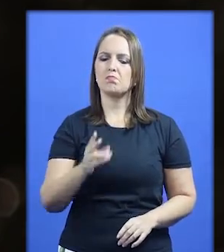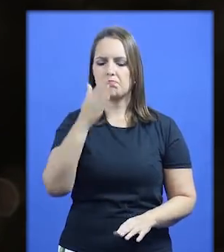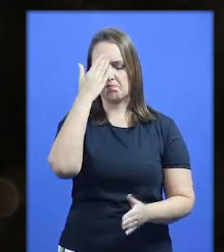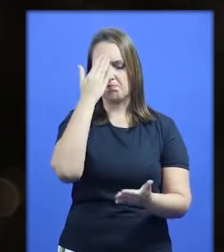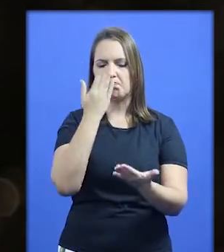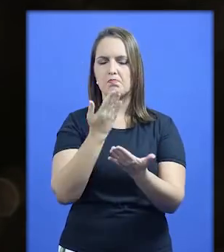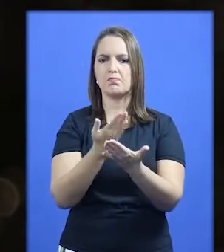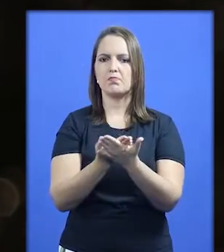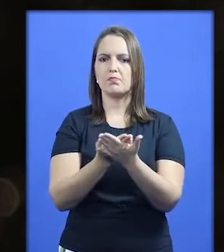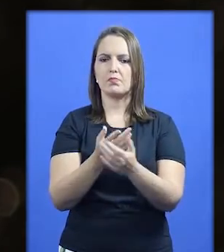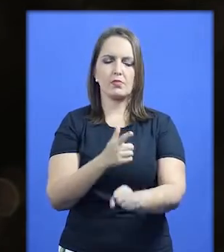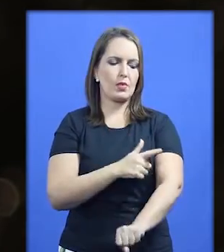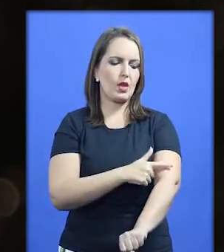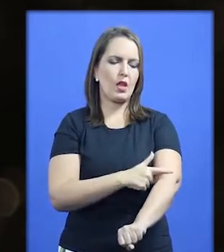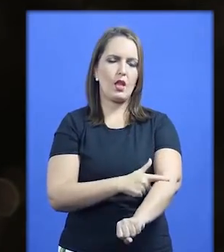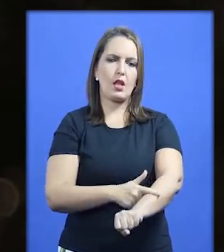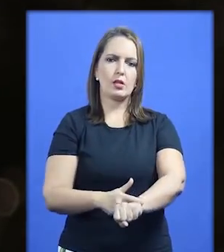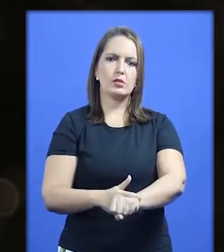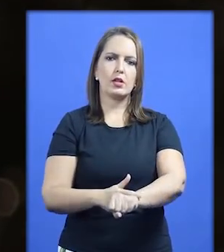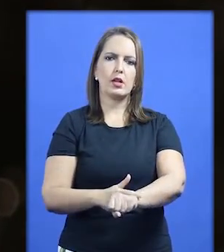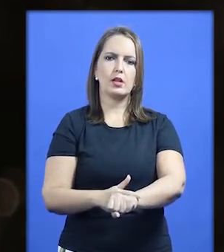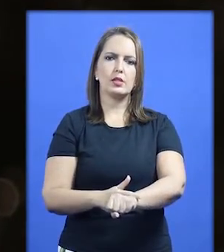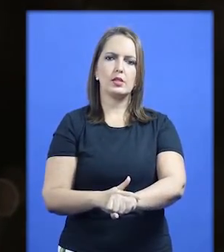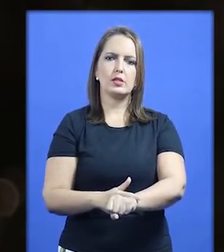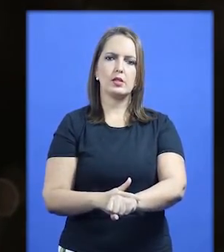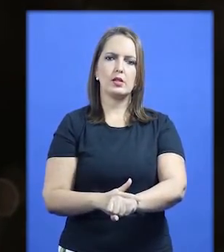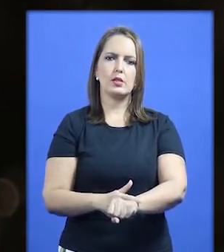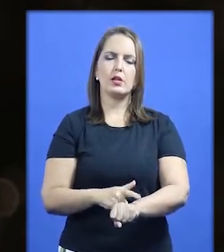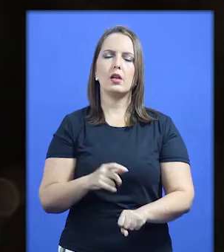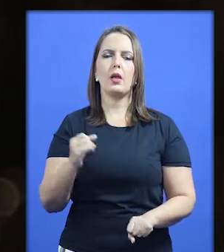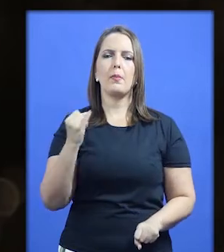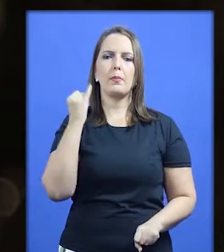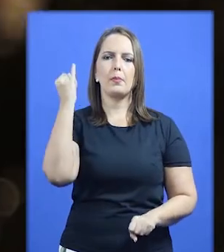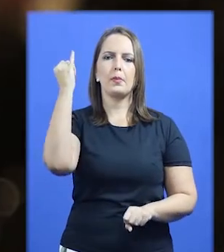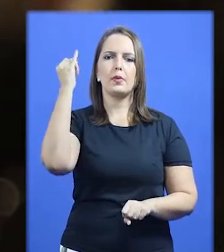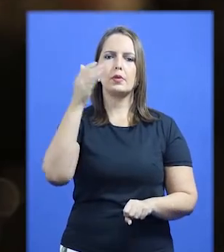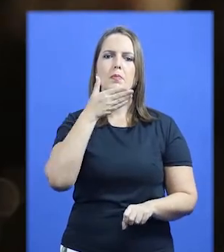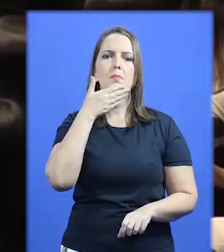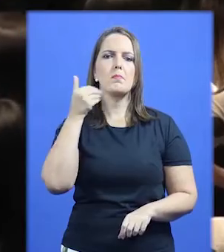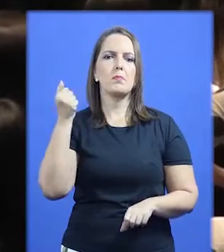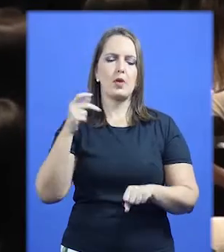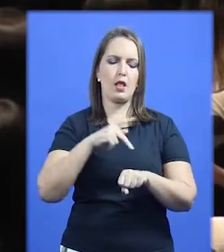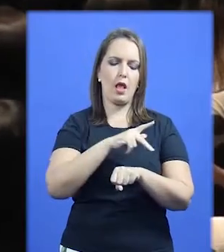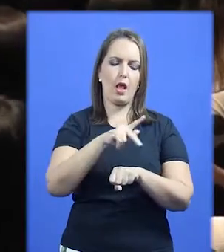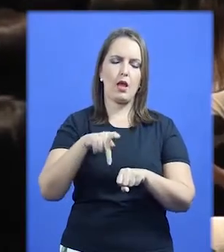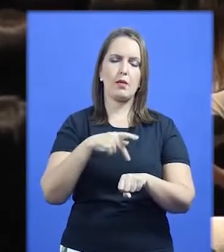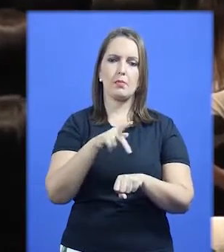acreditando que a educação é a única forma de melhorar o país.